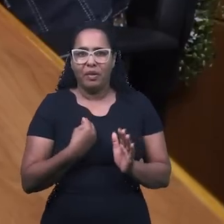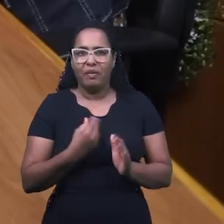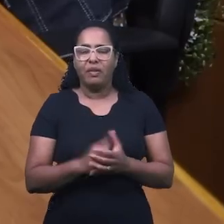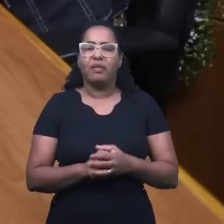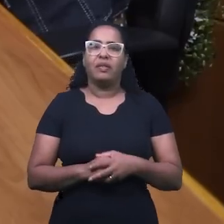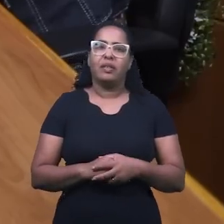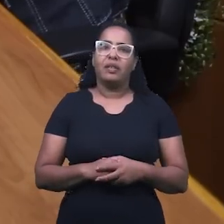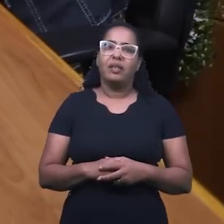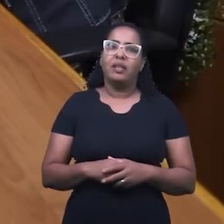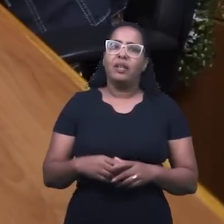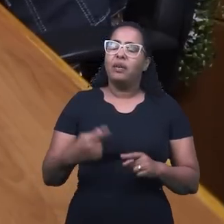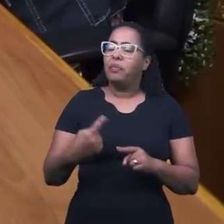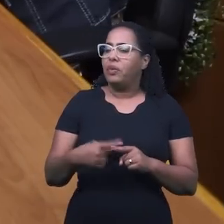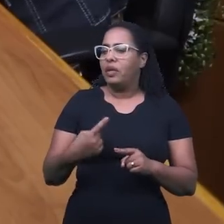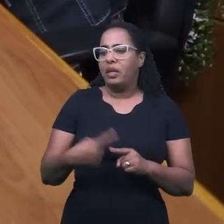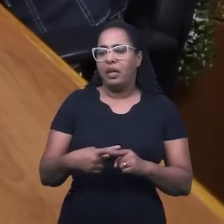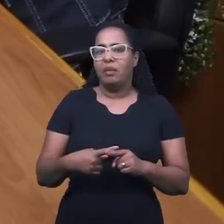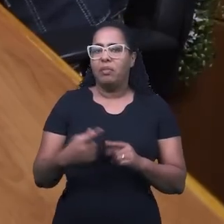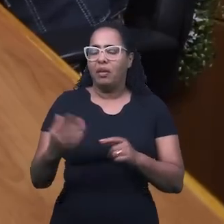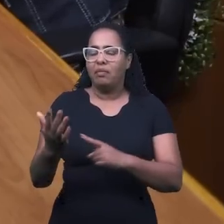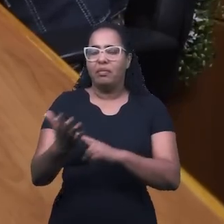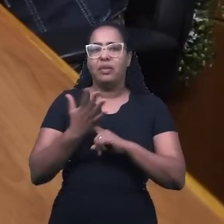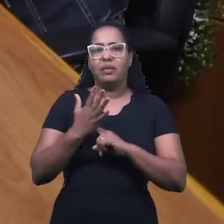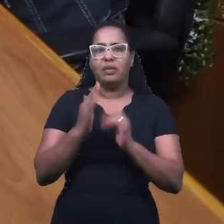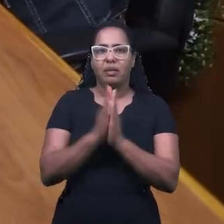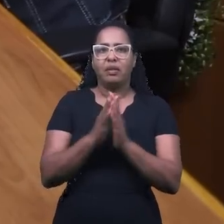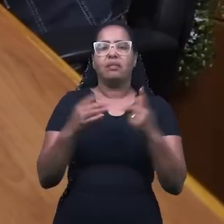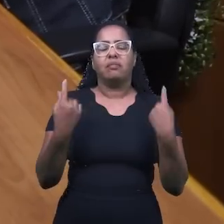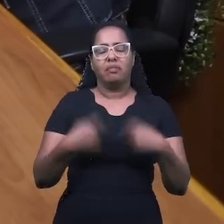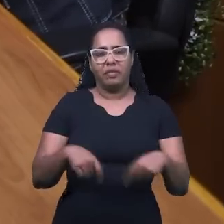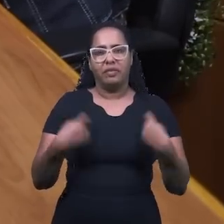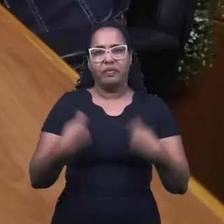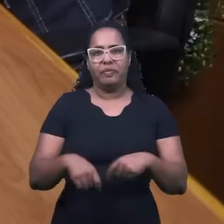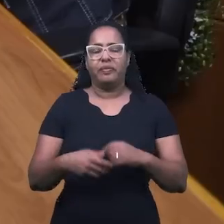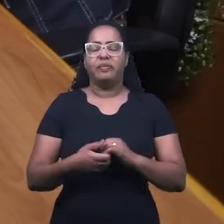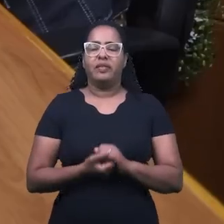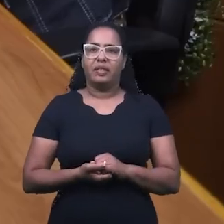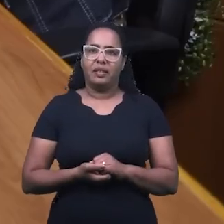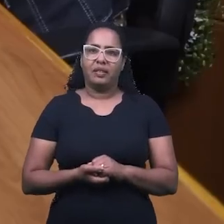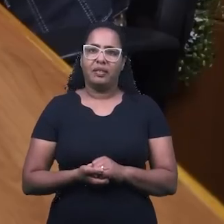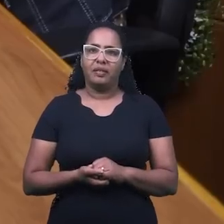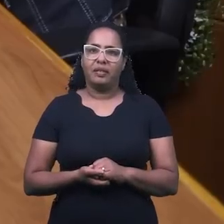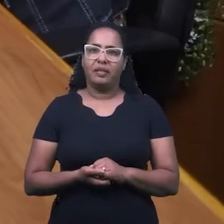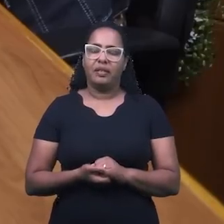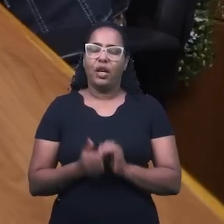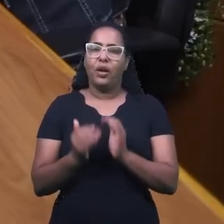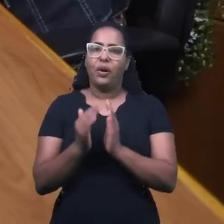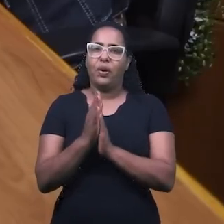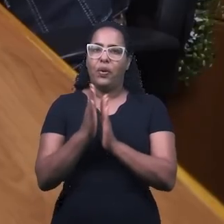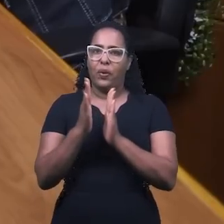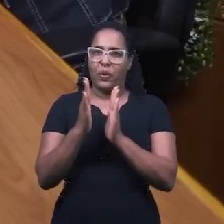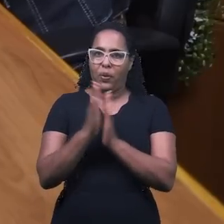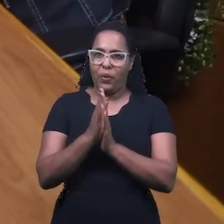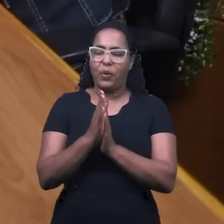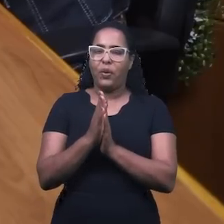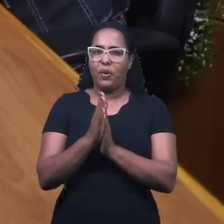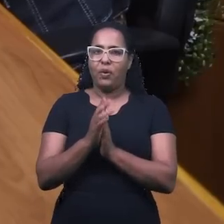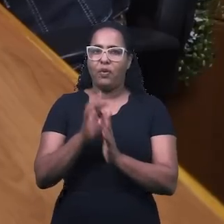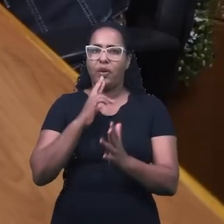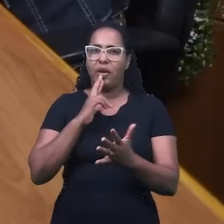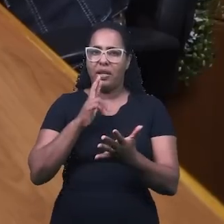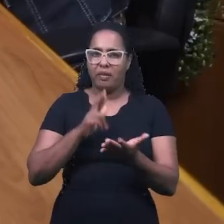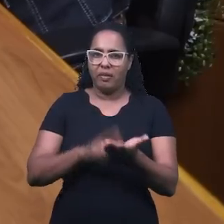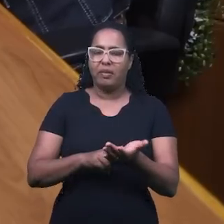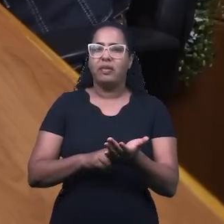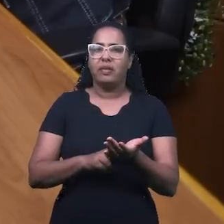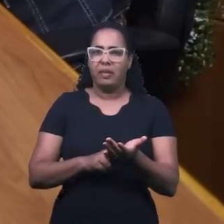espalhando por várias delas para me cobrir coração, porque precisa. O louvor é uma